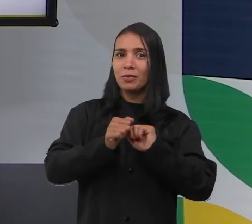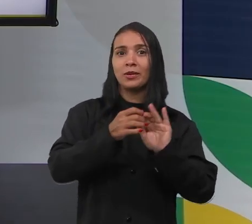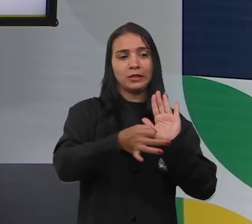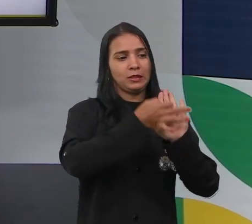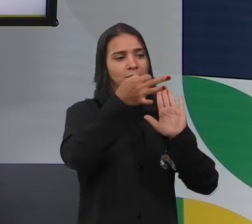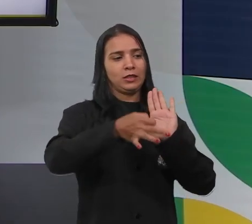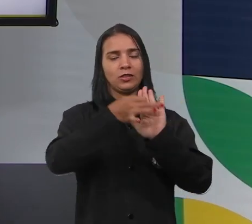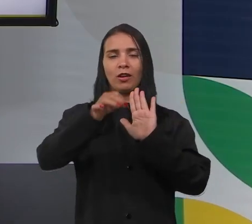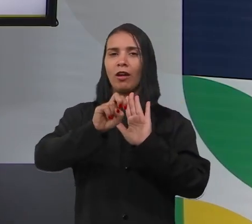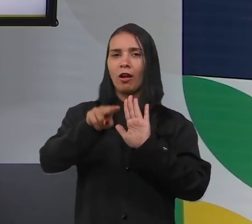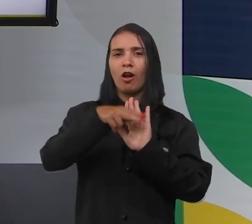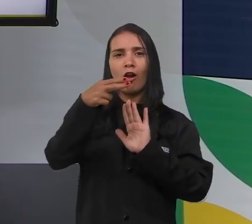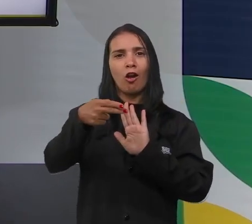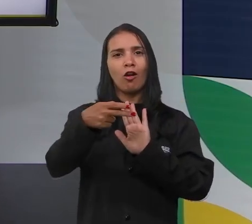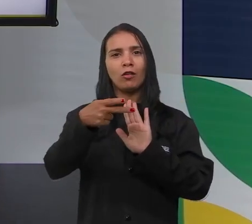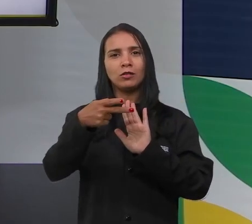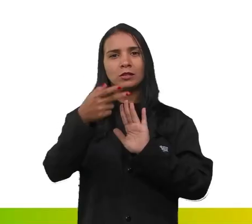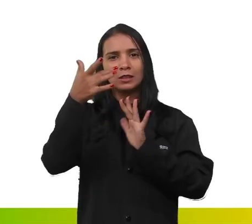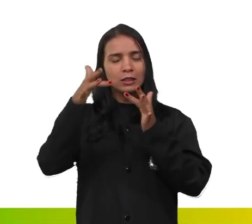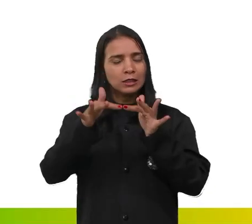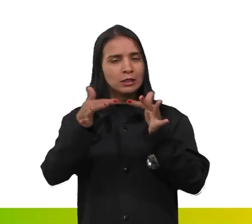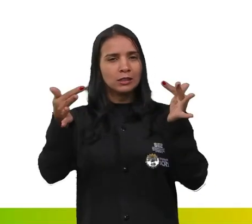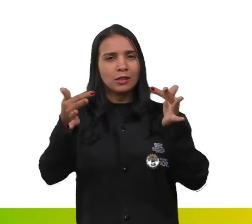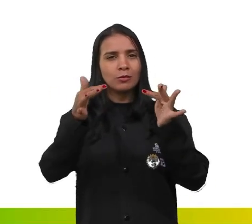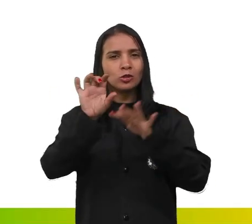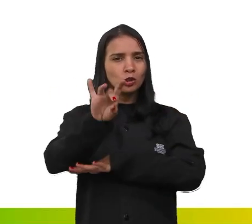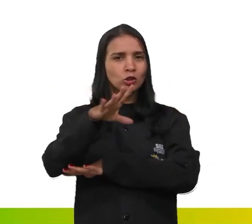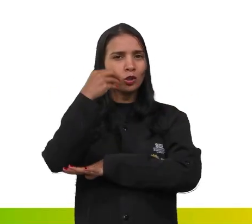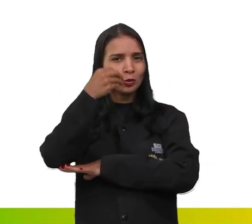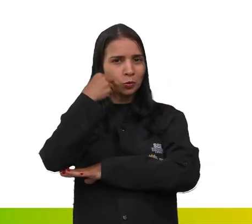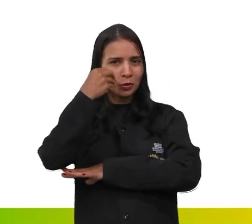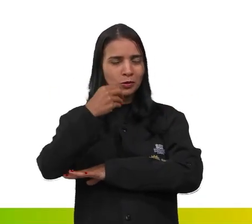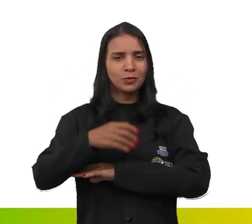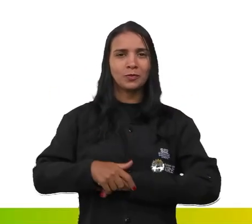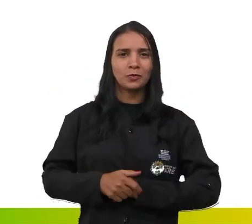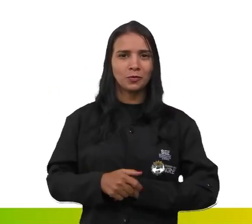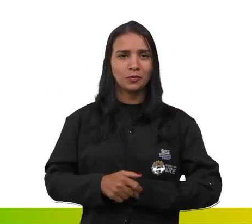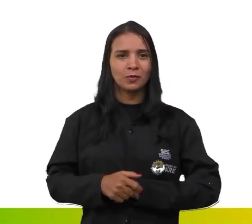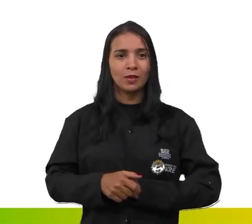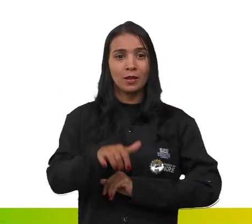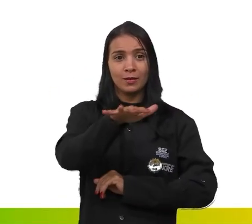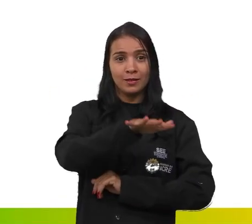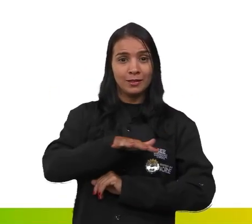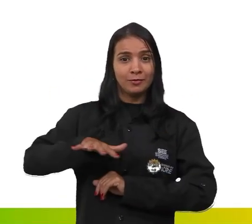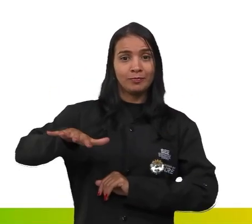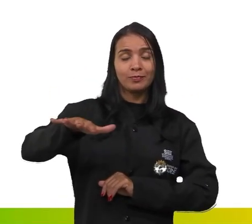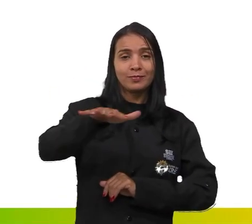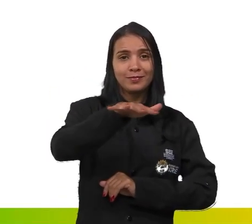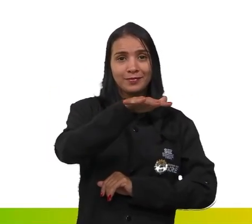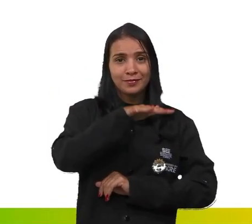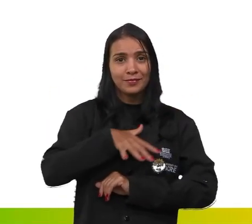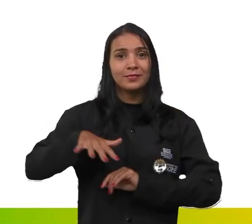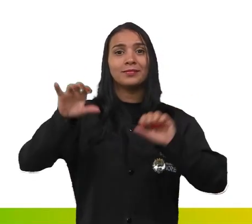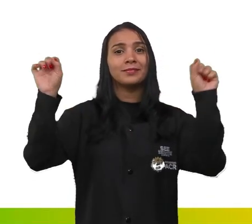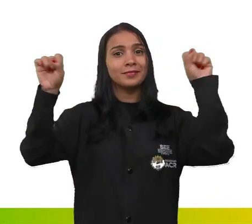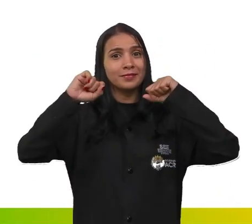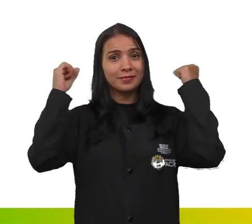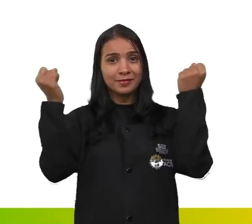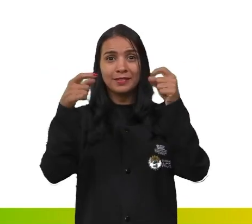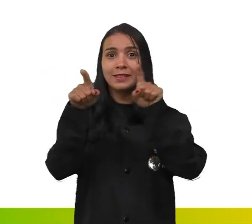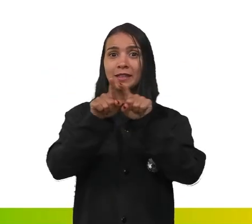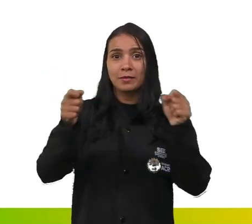do que você está fazendo, tá bom? Então aqui, ó, a construção de espaços esportivos sustentáveis, o incentivo ao uso